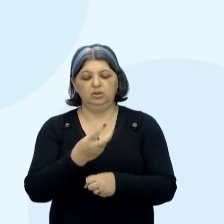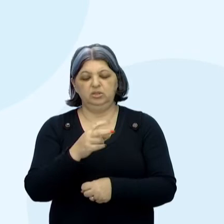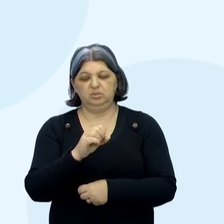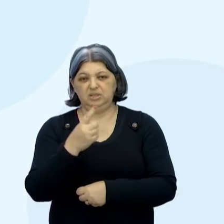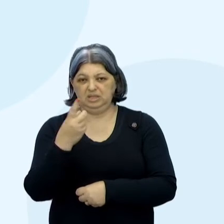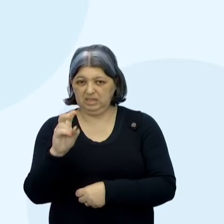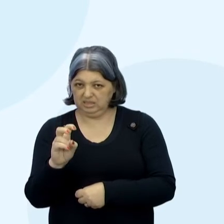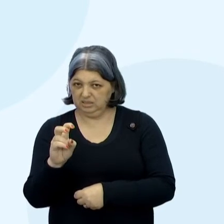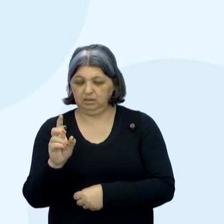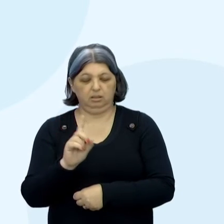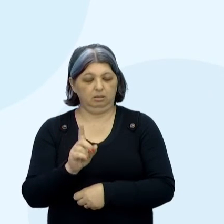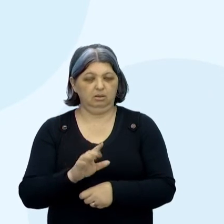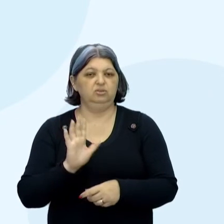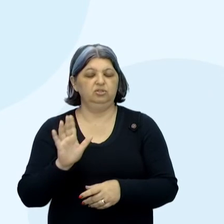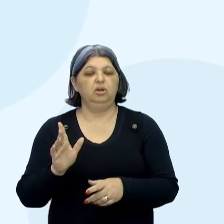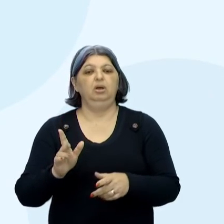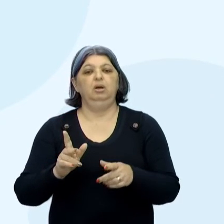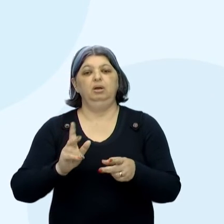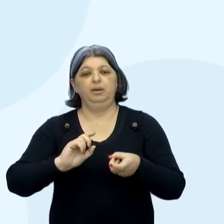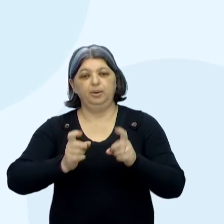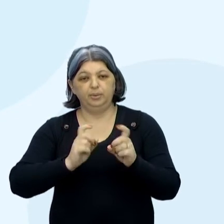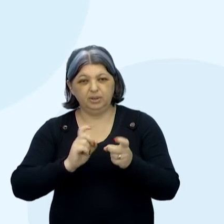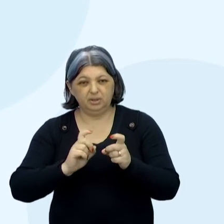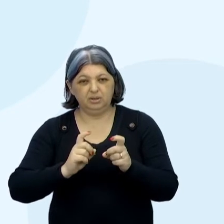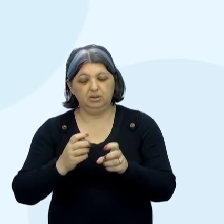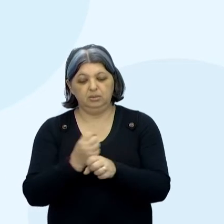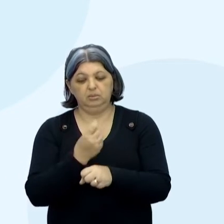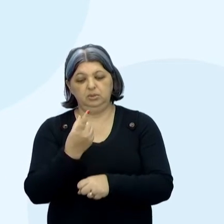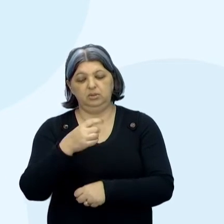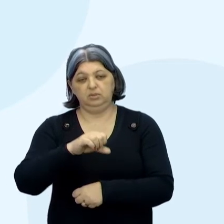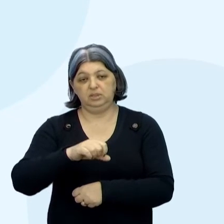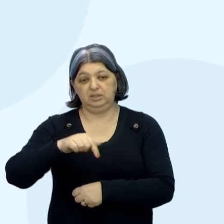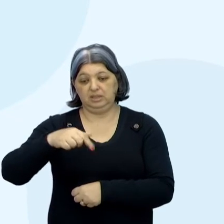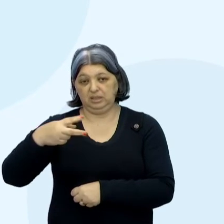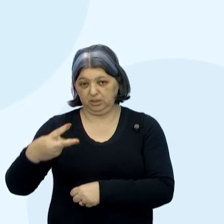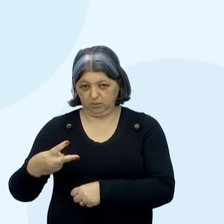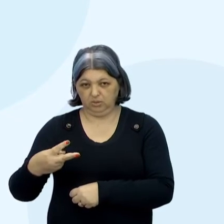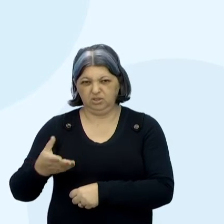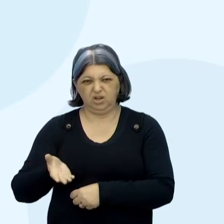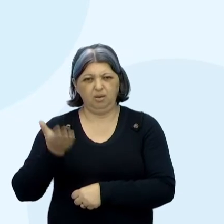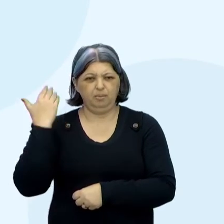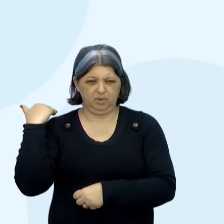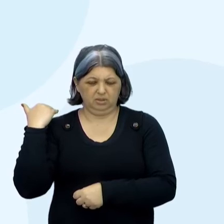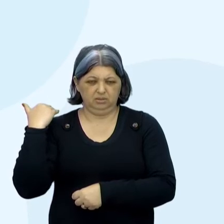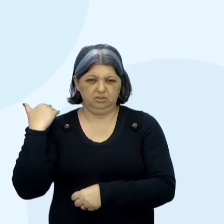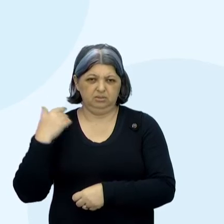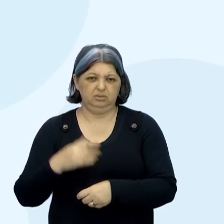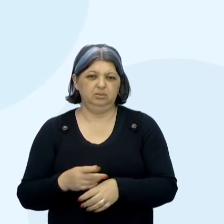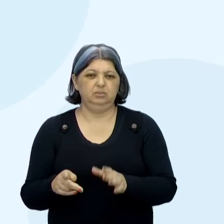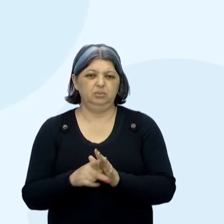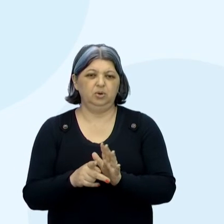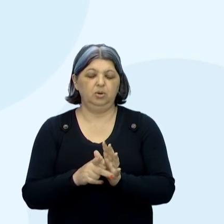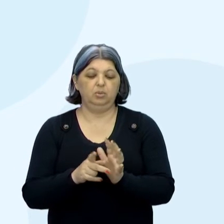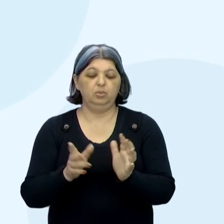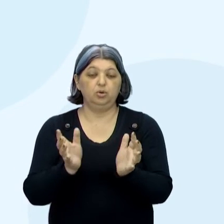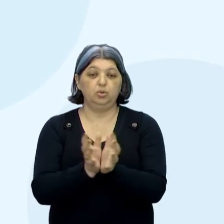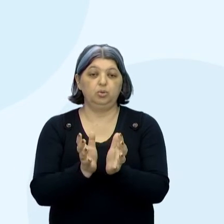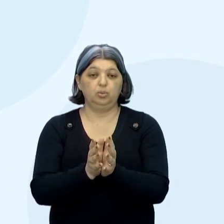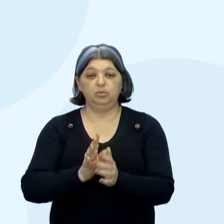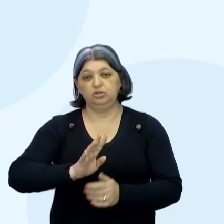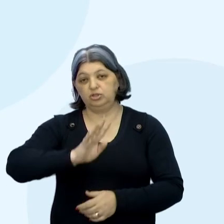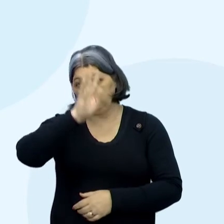Desde a reunião de Estocolmo, né, em 1972, até antes disso, chamavam Clube de Roma,